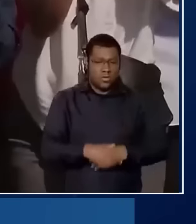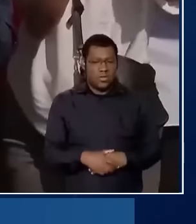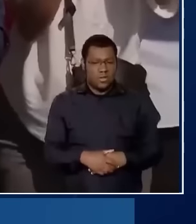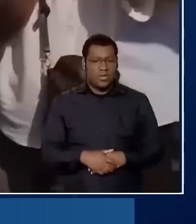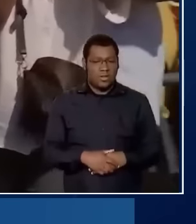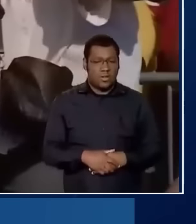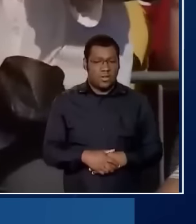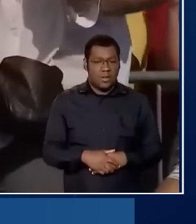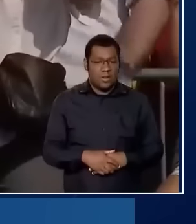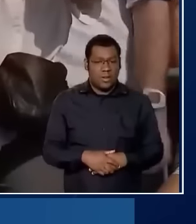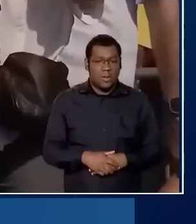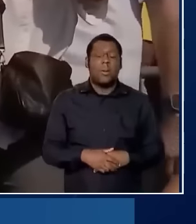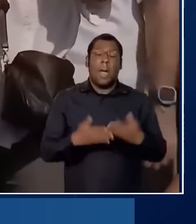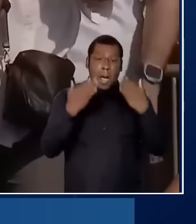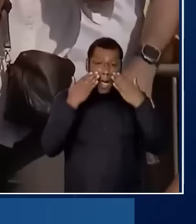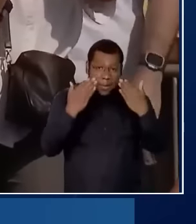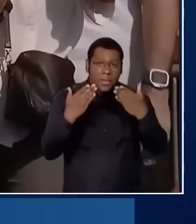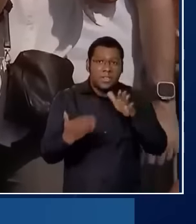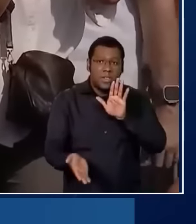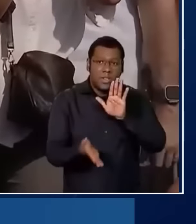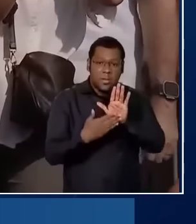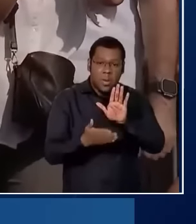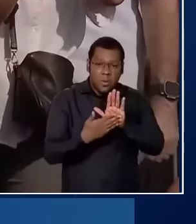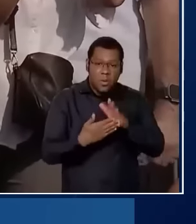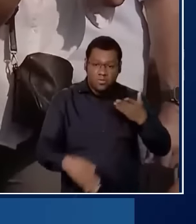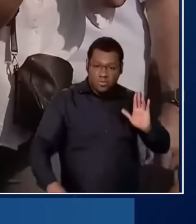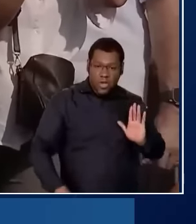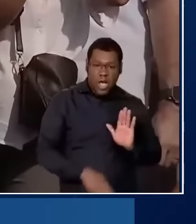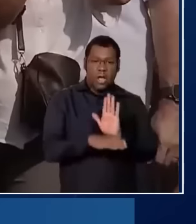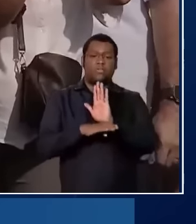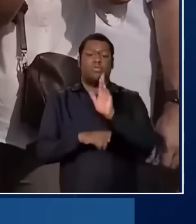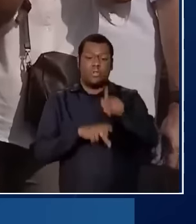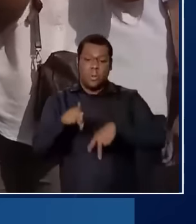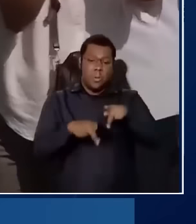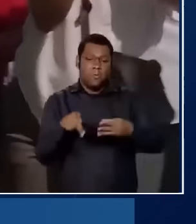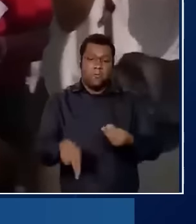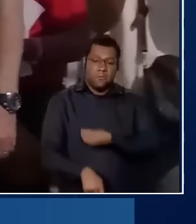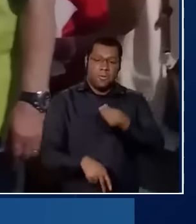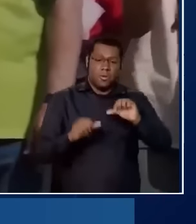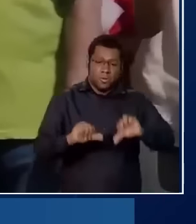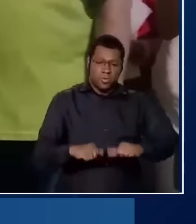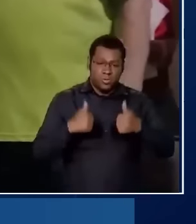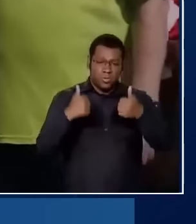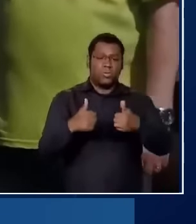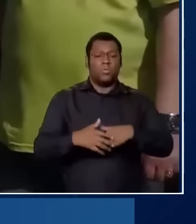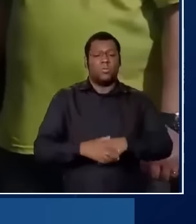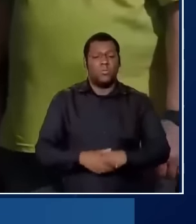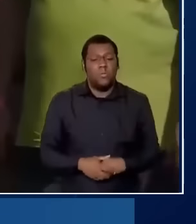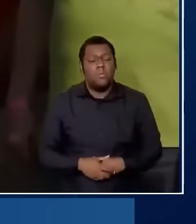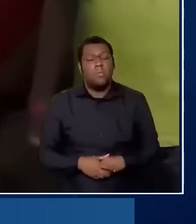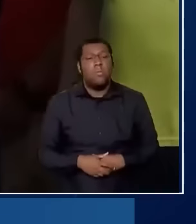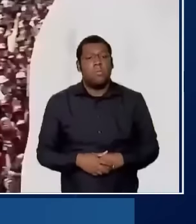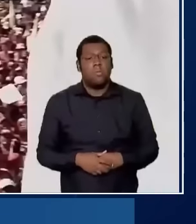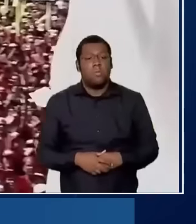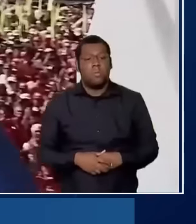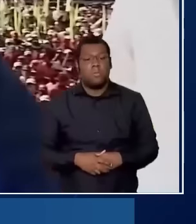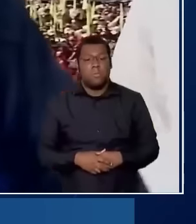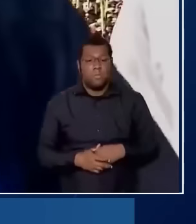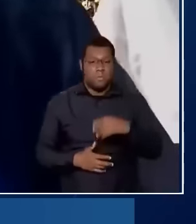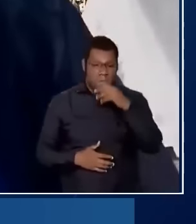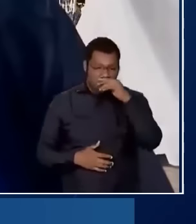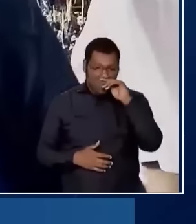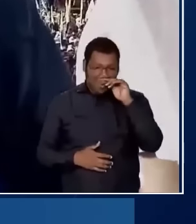Paulo. Então, eu acho que pode ter havido sim um cálculo, se é que é apenas uma multa. E aí eu acho que ele faz